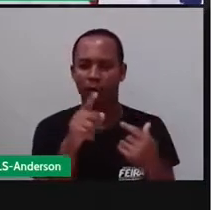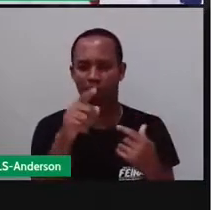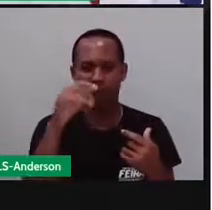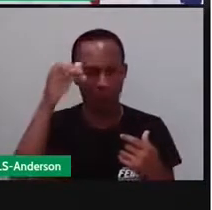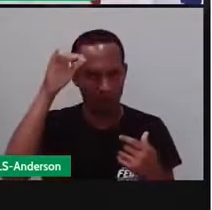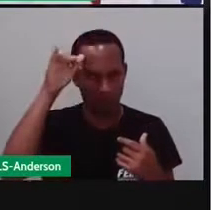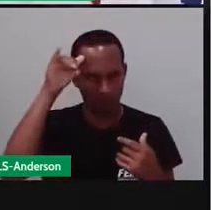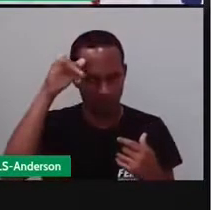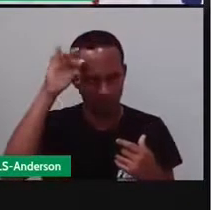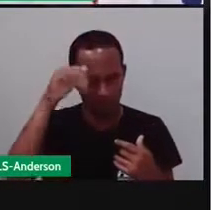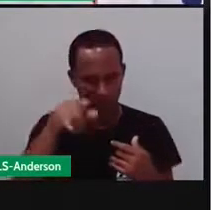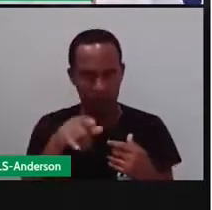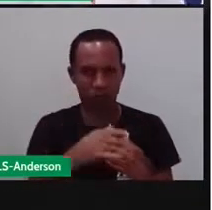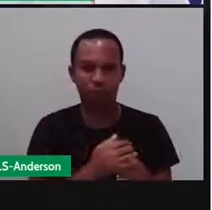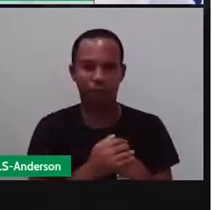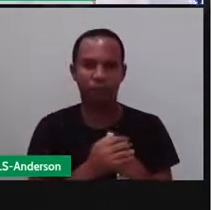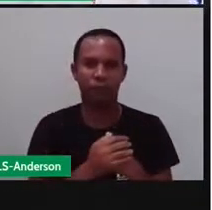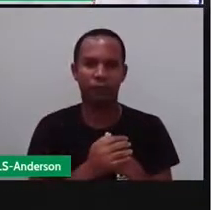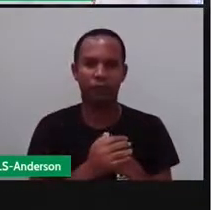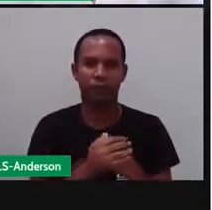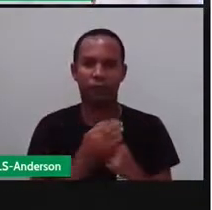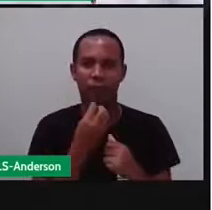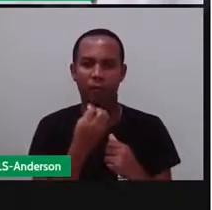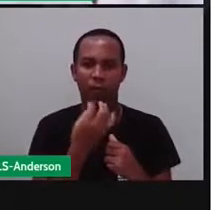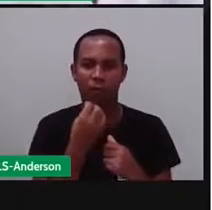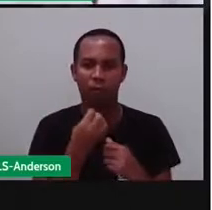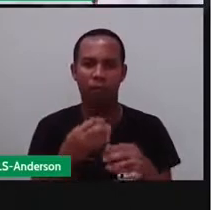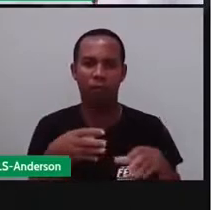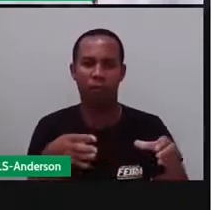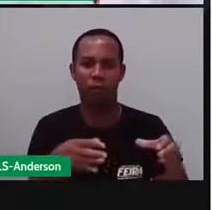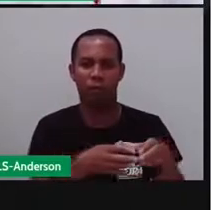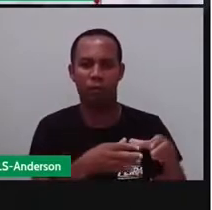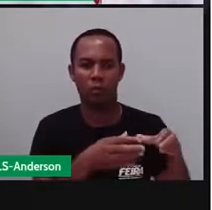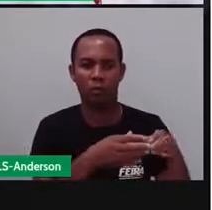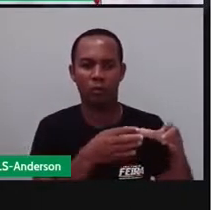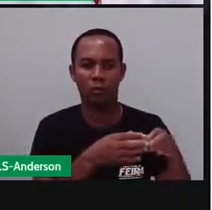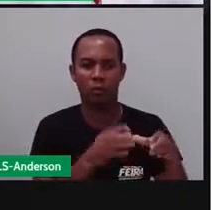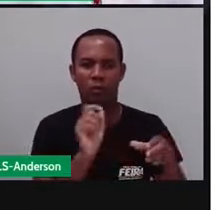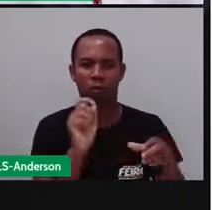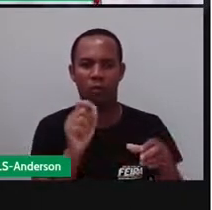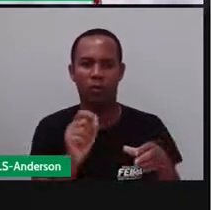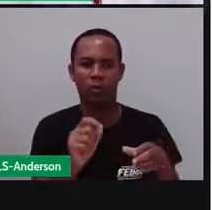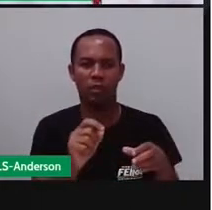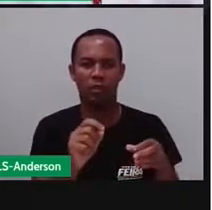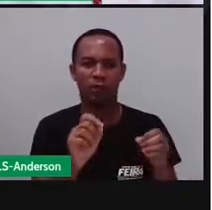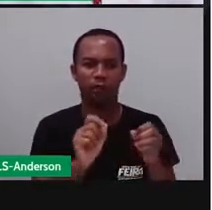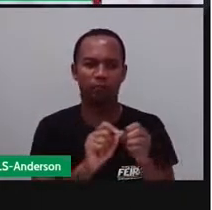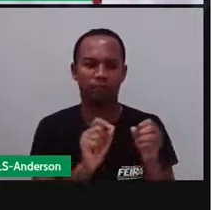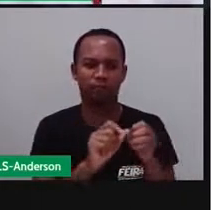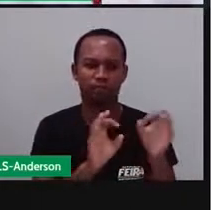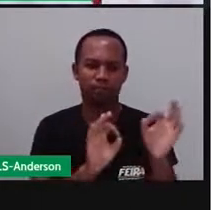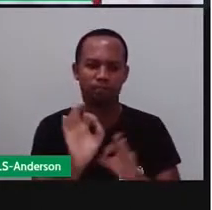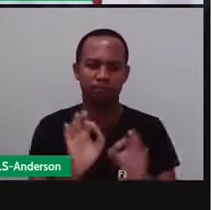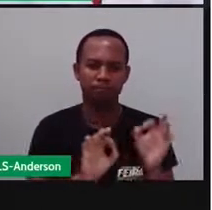alimento fantástico. Bom, dos povos primitivos, né, foram herdadas as receitas, né,